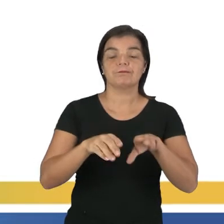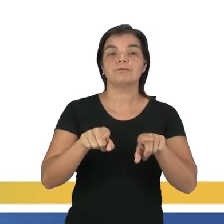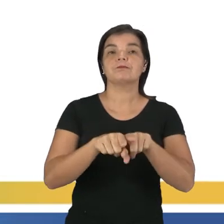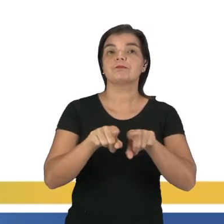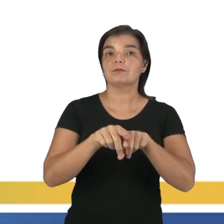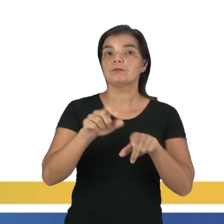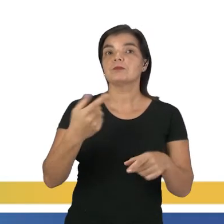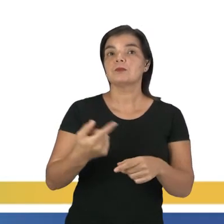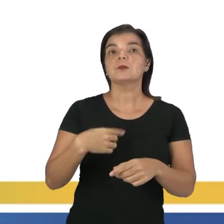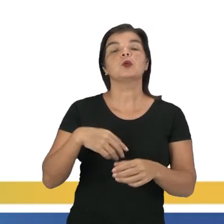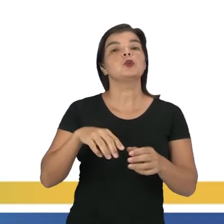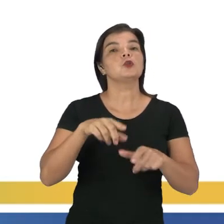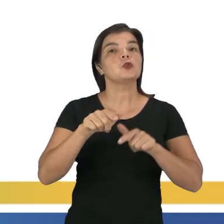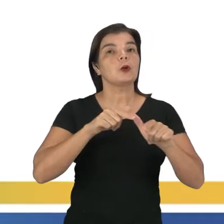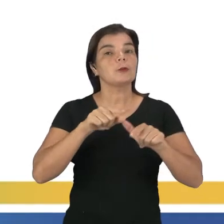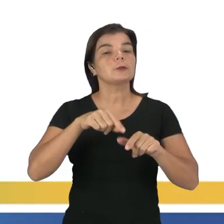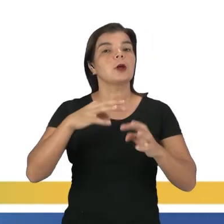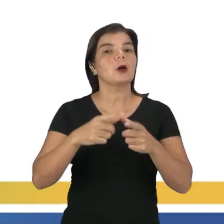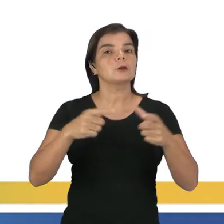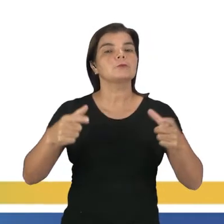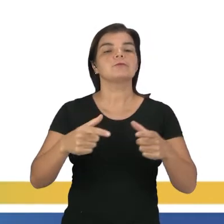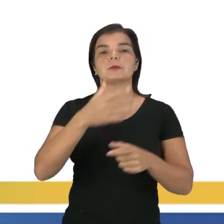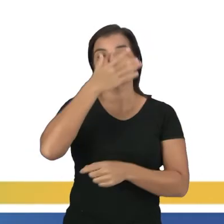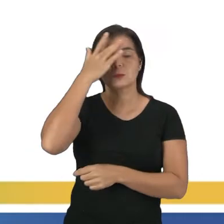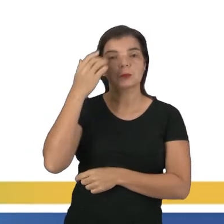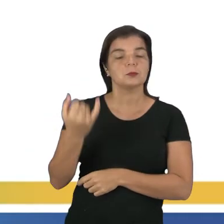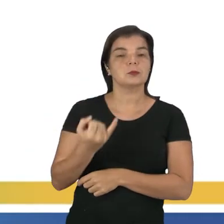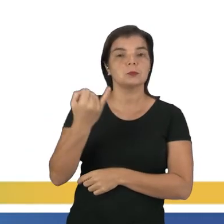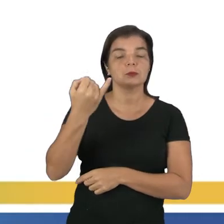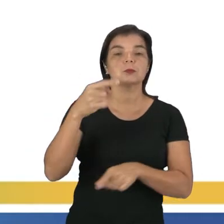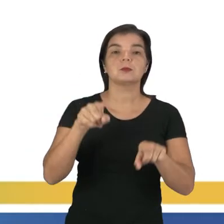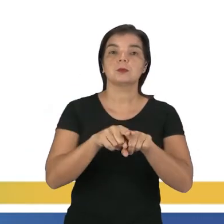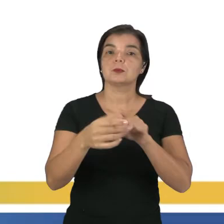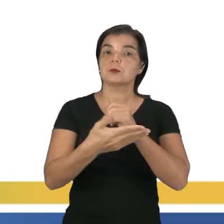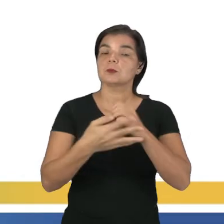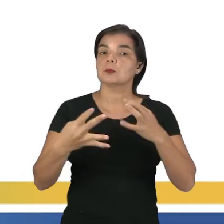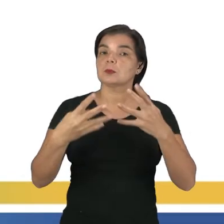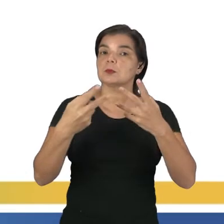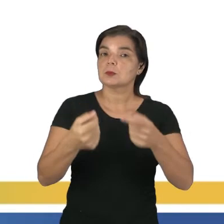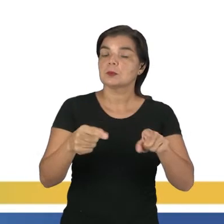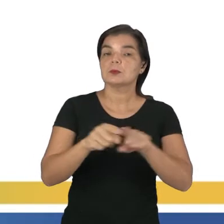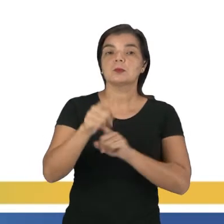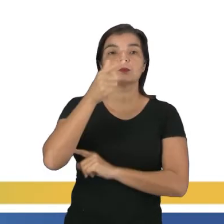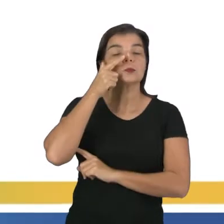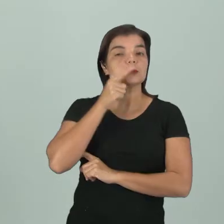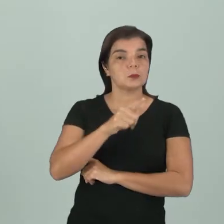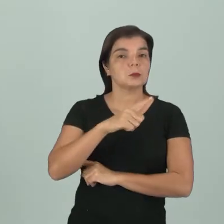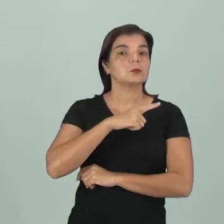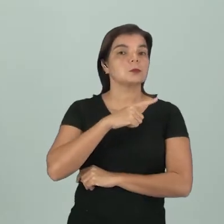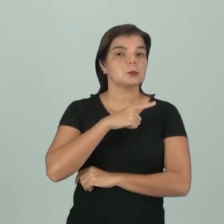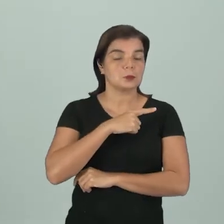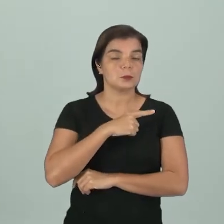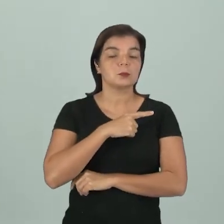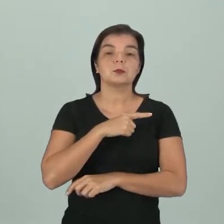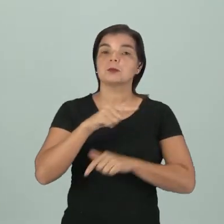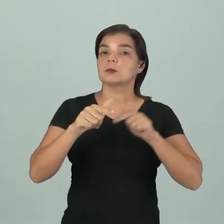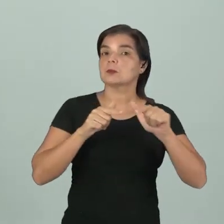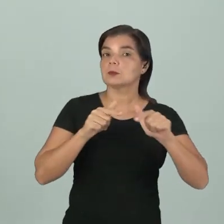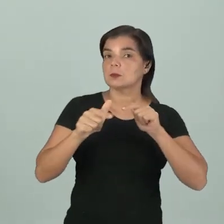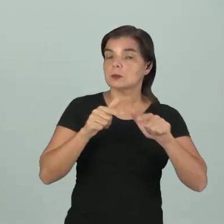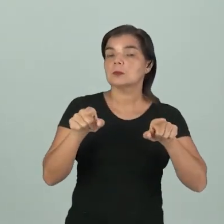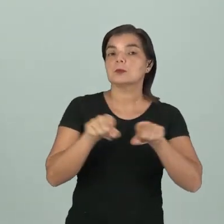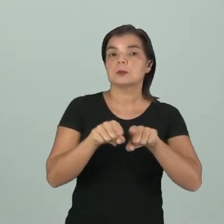como anestésico funcional para as grandes massas. Então, basicamente, todas essas grandes conquistas que a gente tem no âmbito do